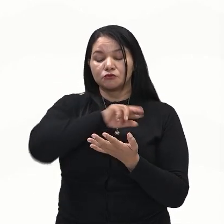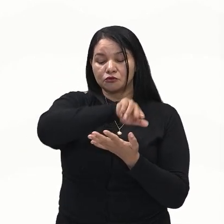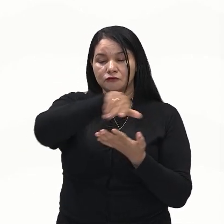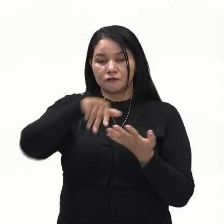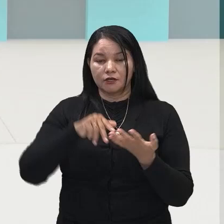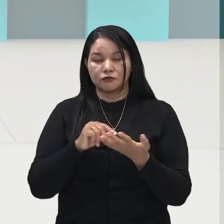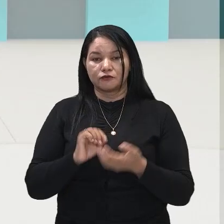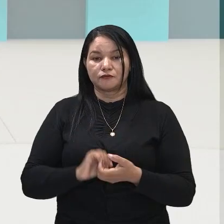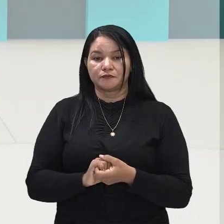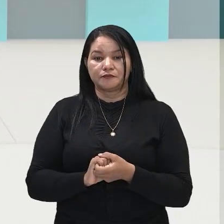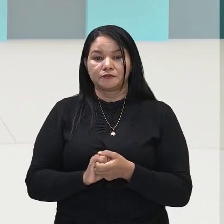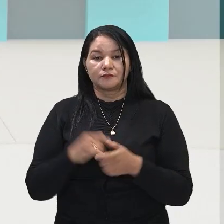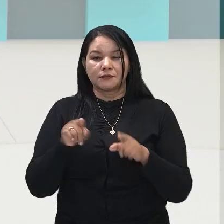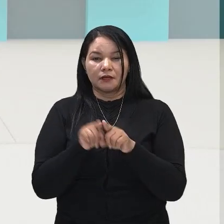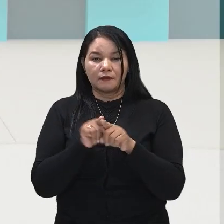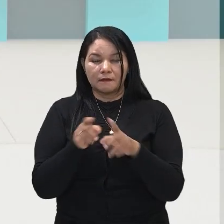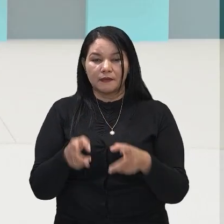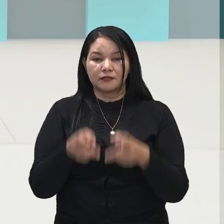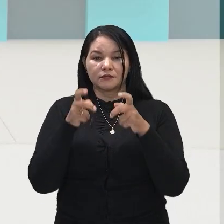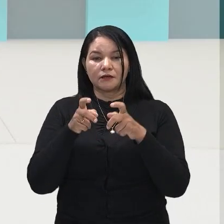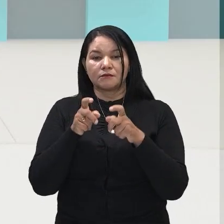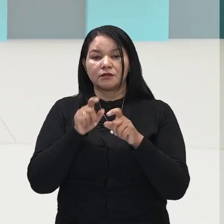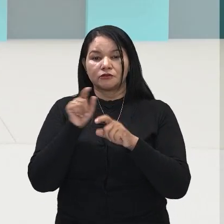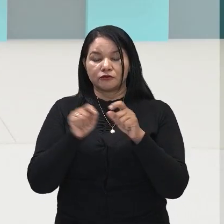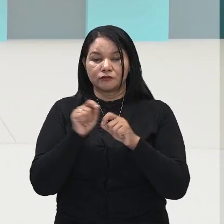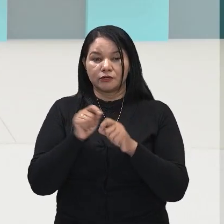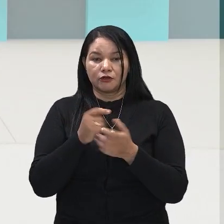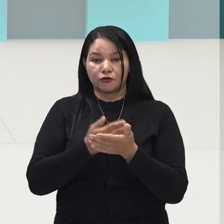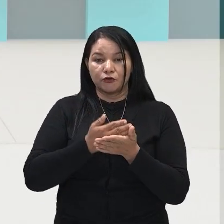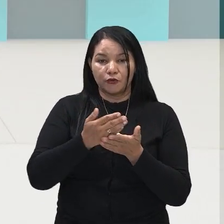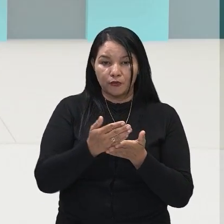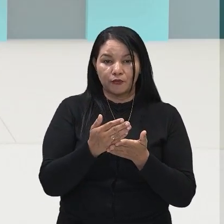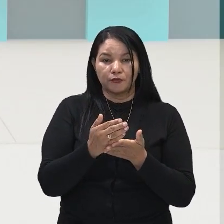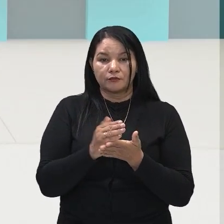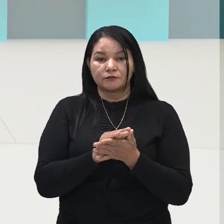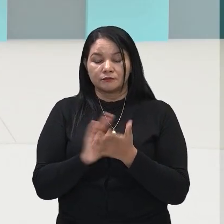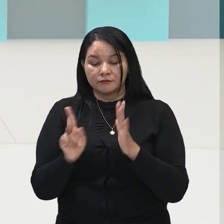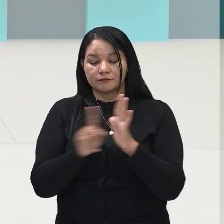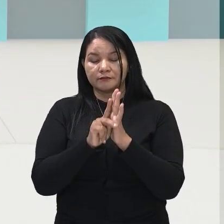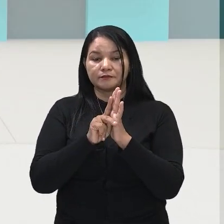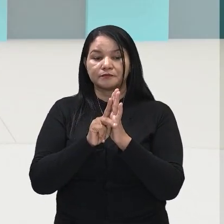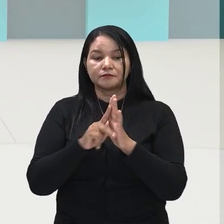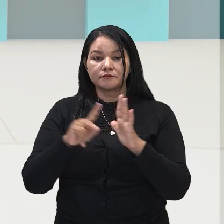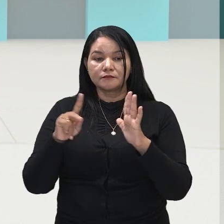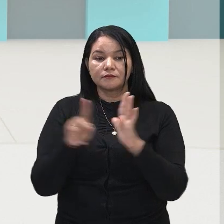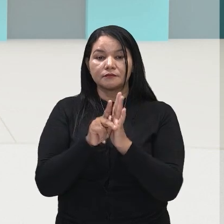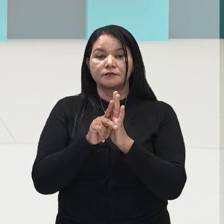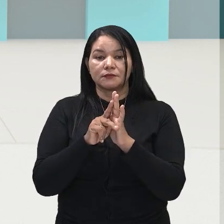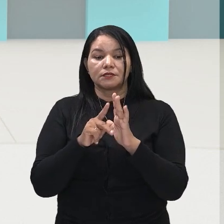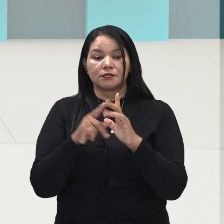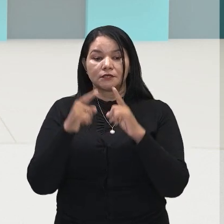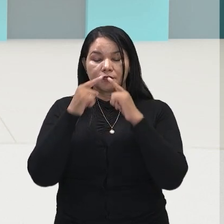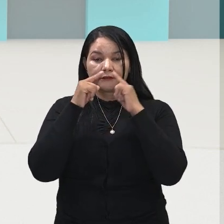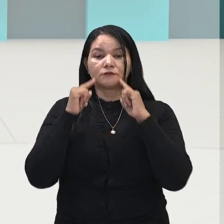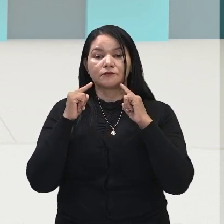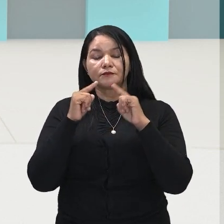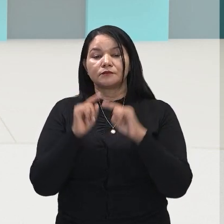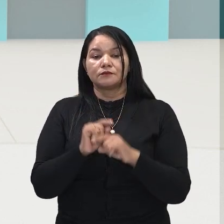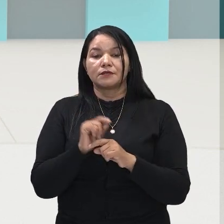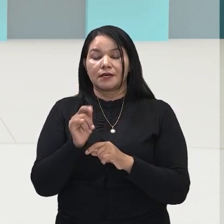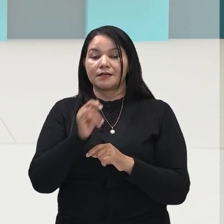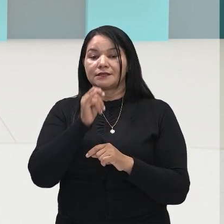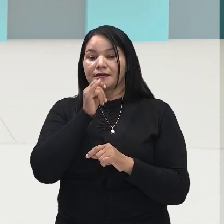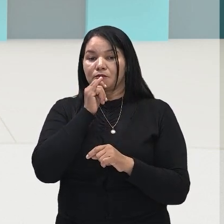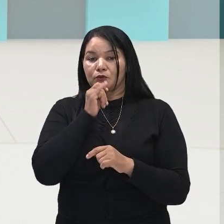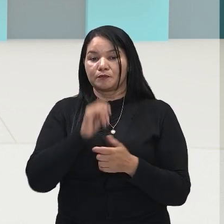perceber o quê? Que ele parte da questão do patriarcado. Assim, ele exige o